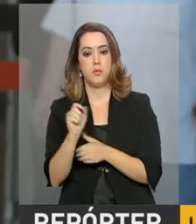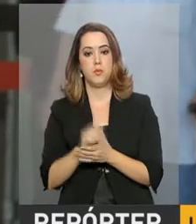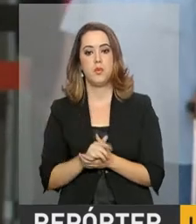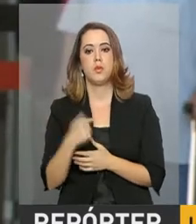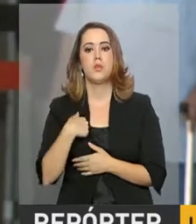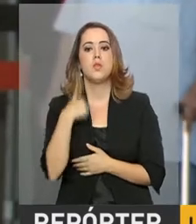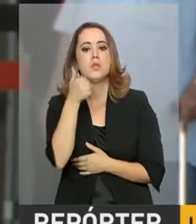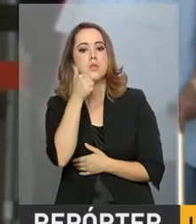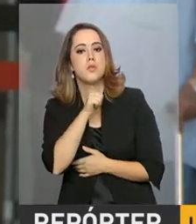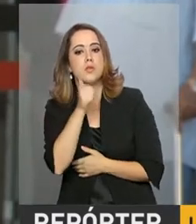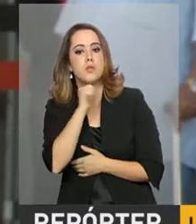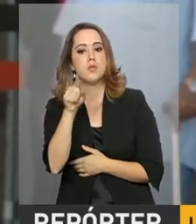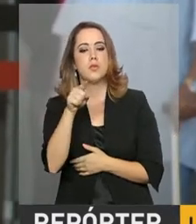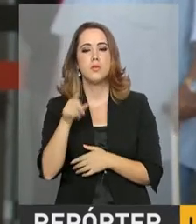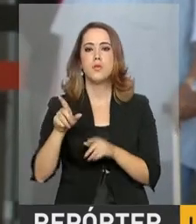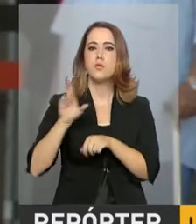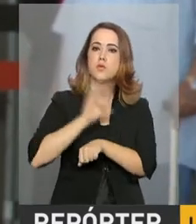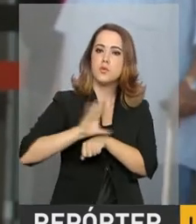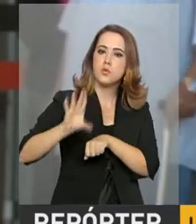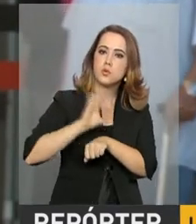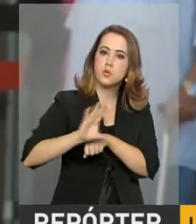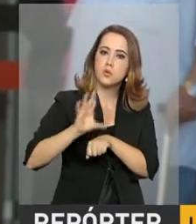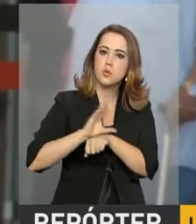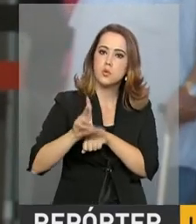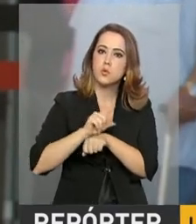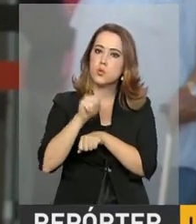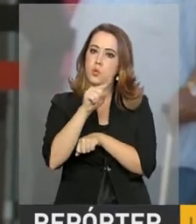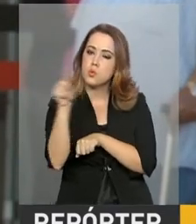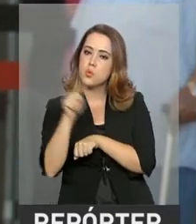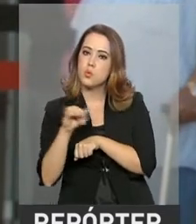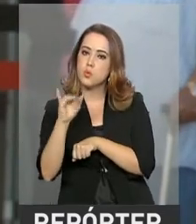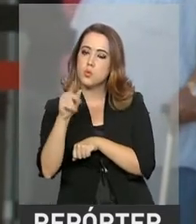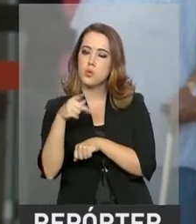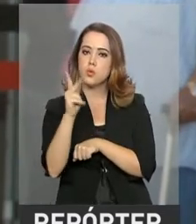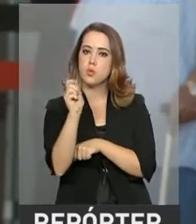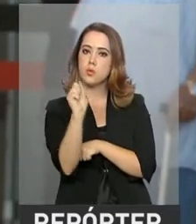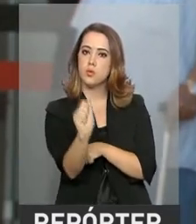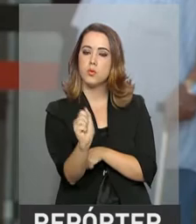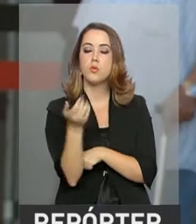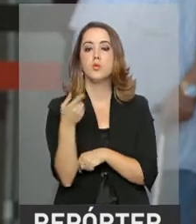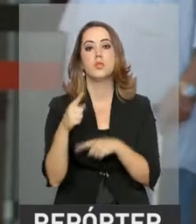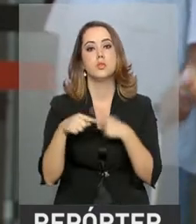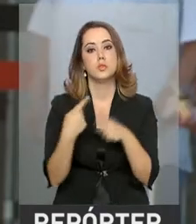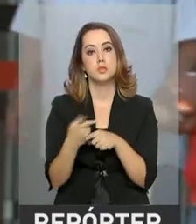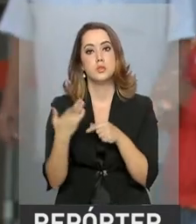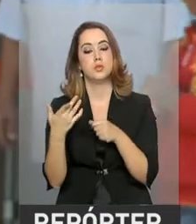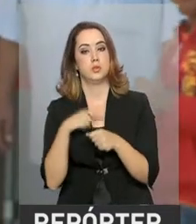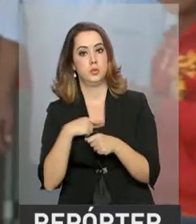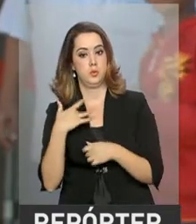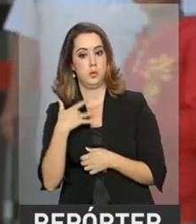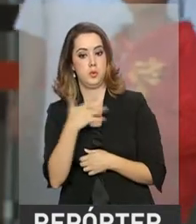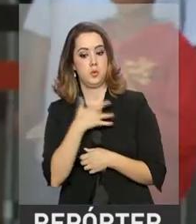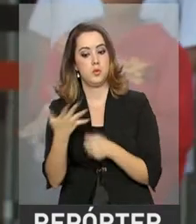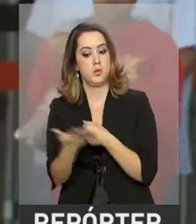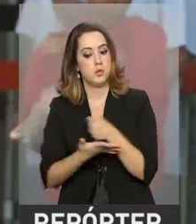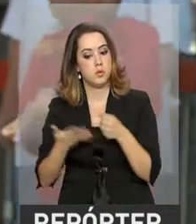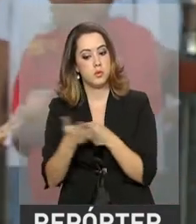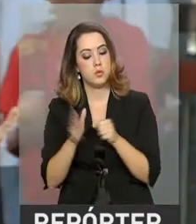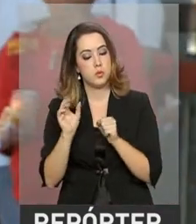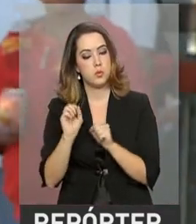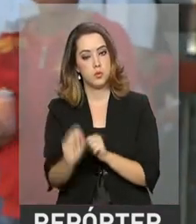fazer do Zika vírus, está na atualidade, eu preciso adquirir conhecimento, que eu atuando na assistência básica, provavelmente,